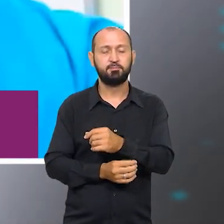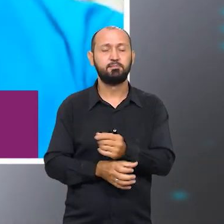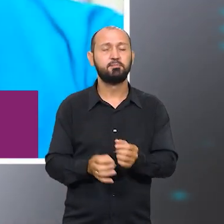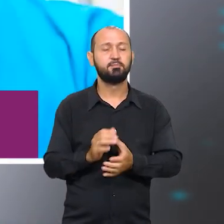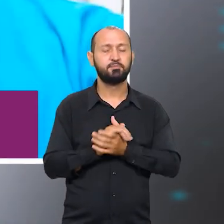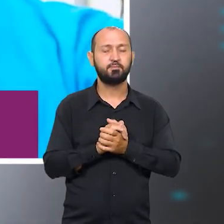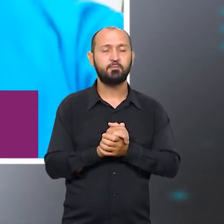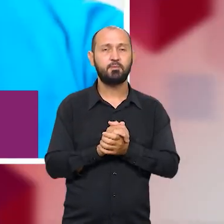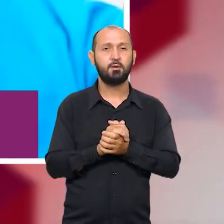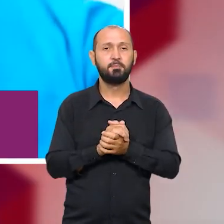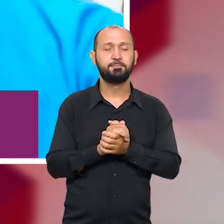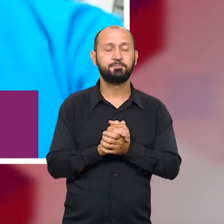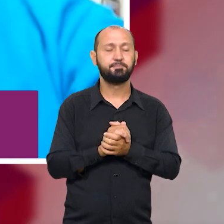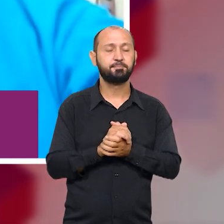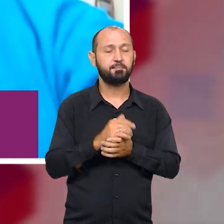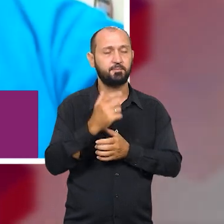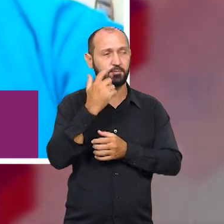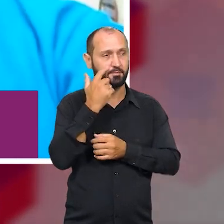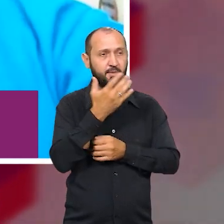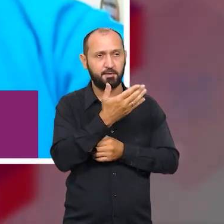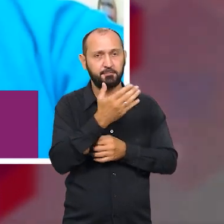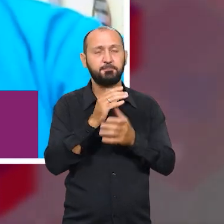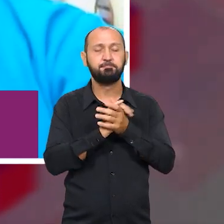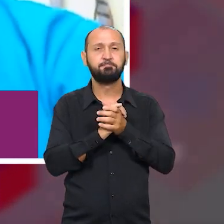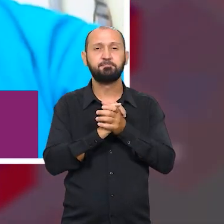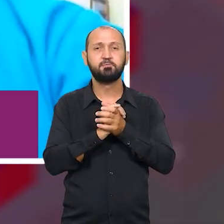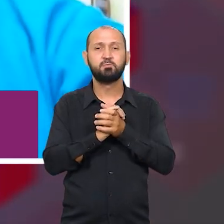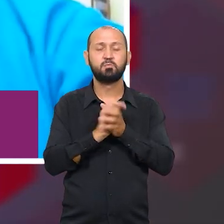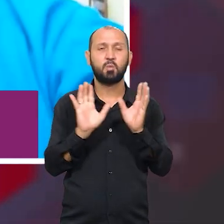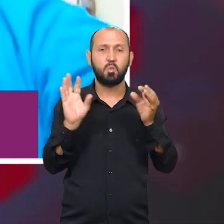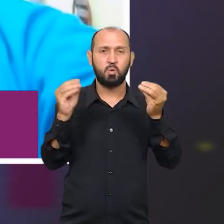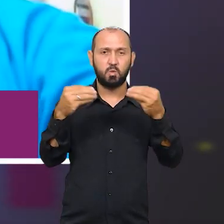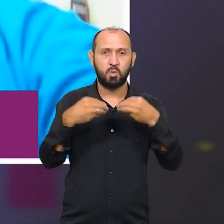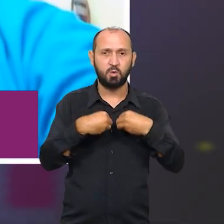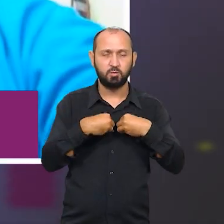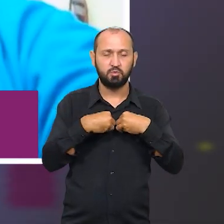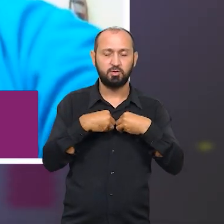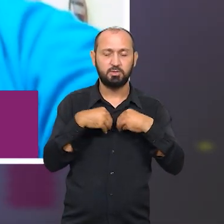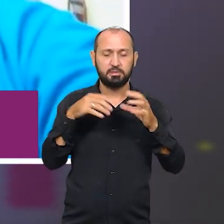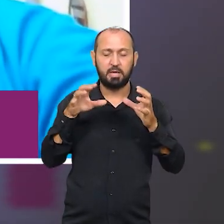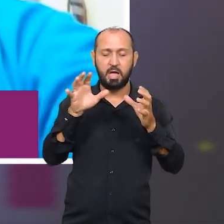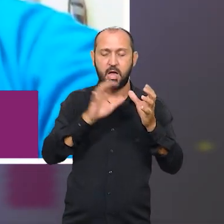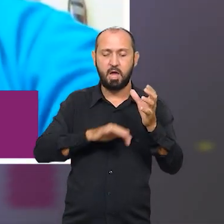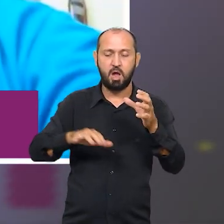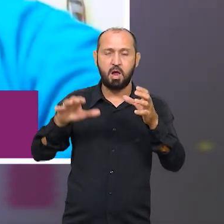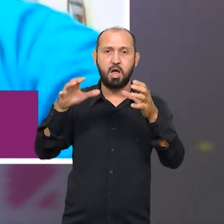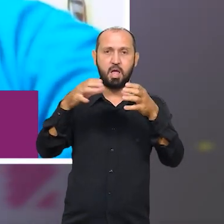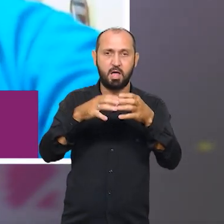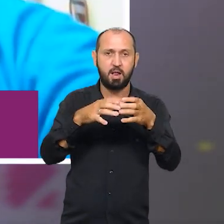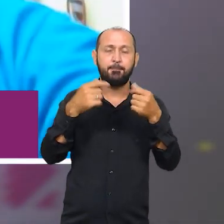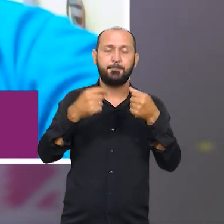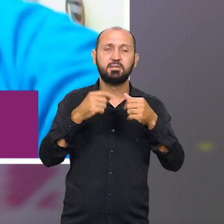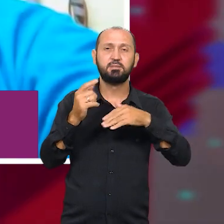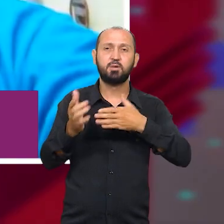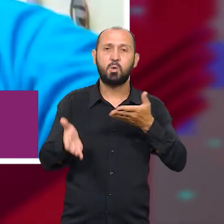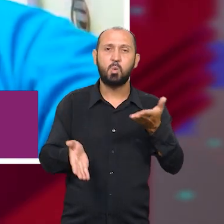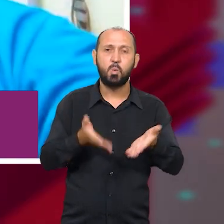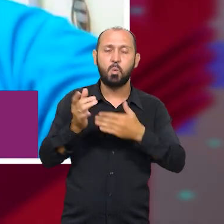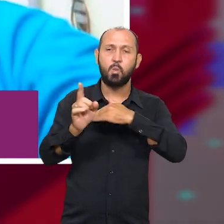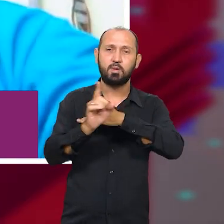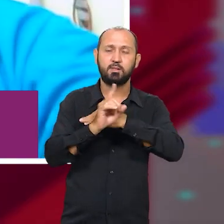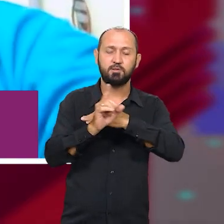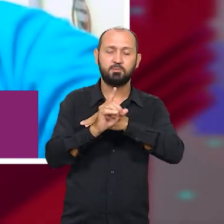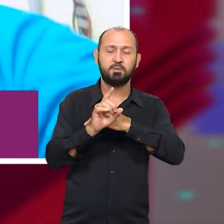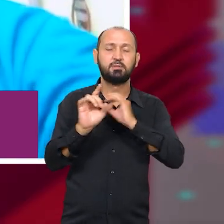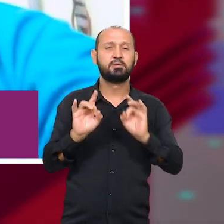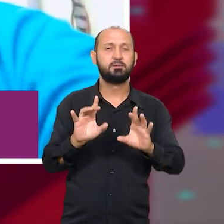o autista, né, toda pessoa dentro do transtorno, ela tem que ter um atendimento especializado, com profissionais que conheçam